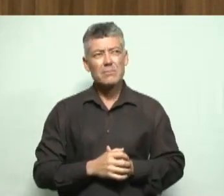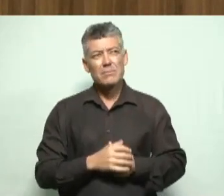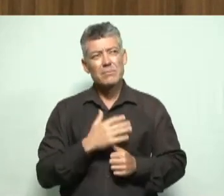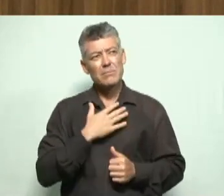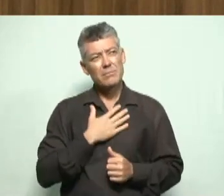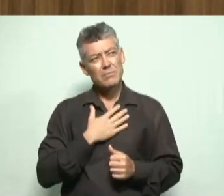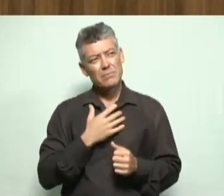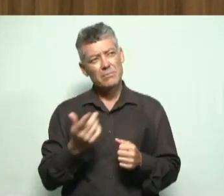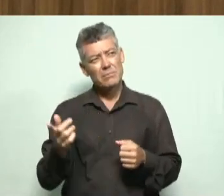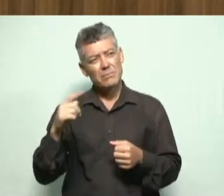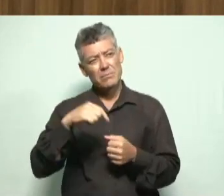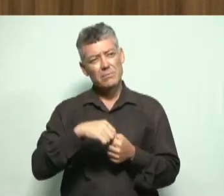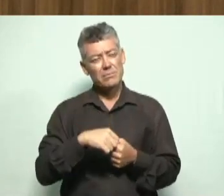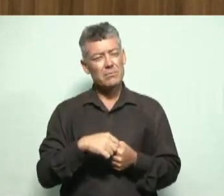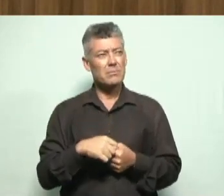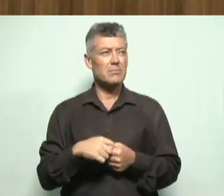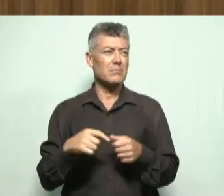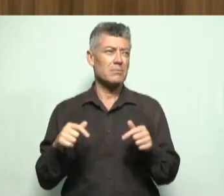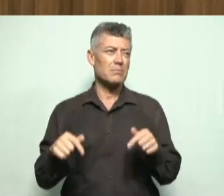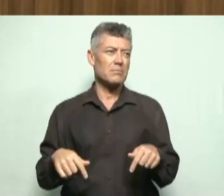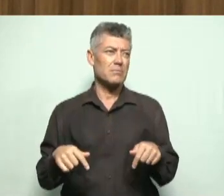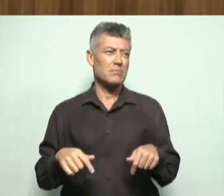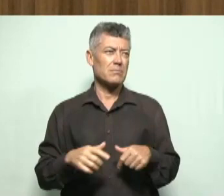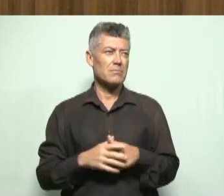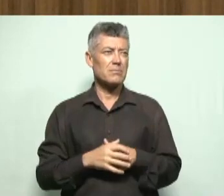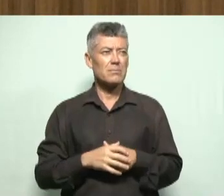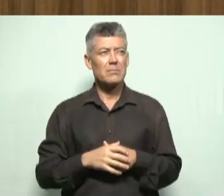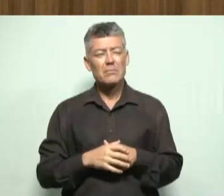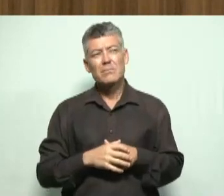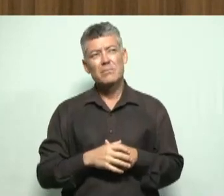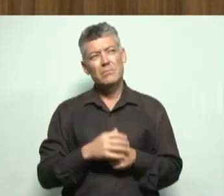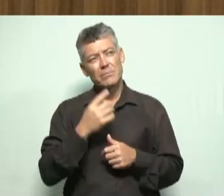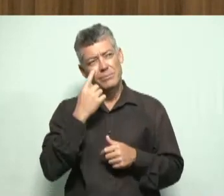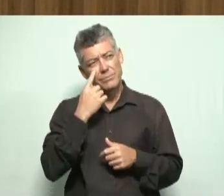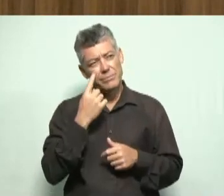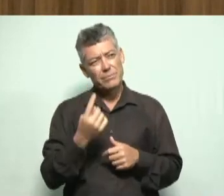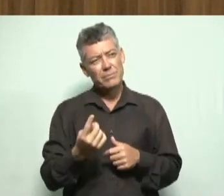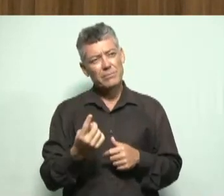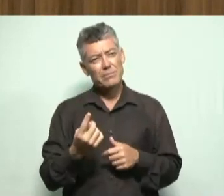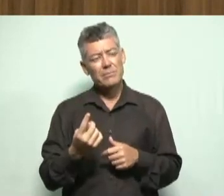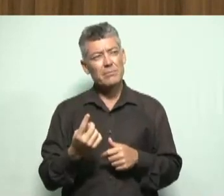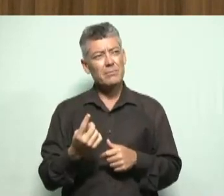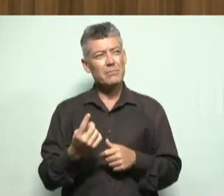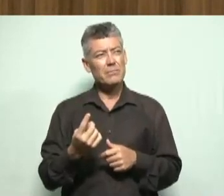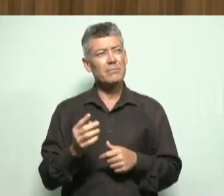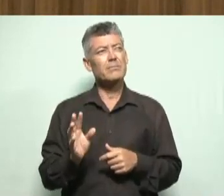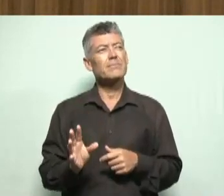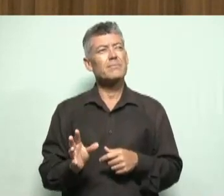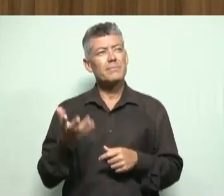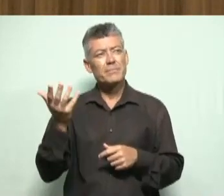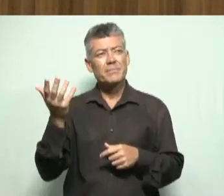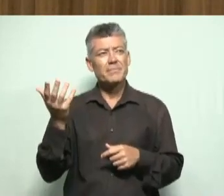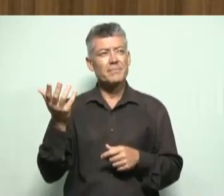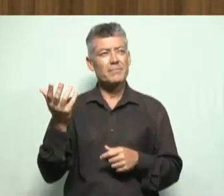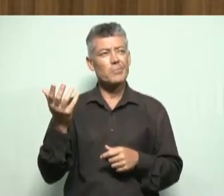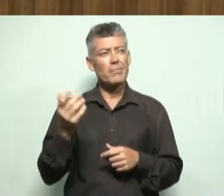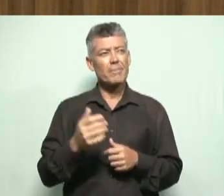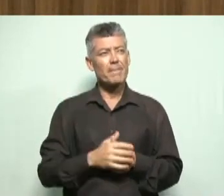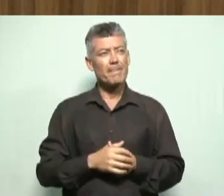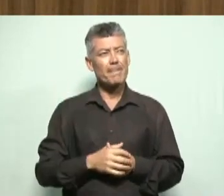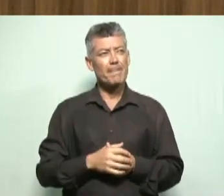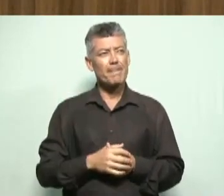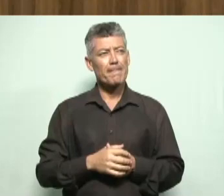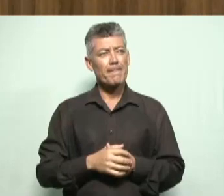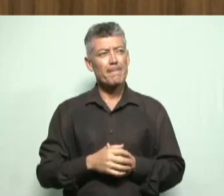volto a dizer, infelizmente, a gente já está convivendo com uma situação